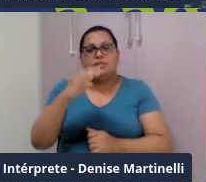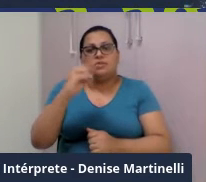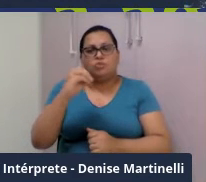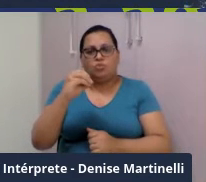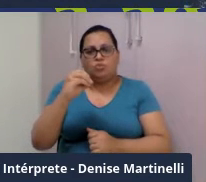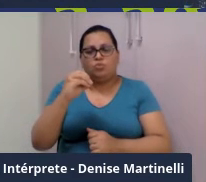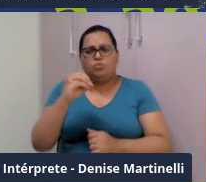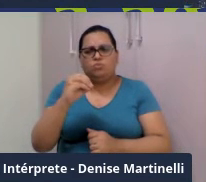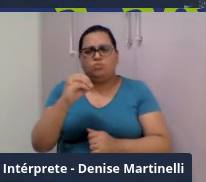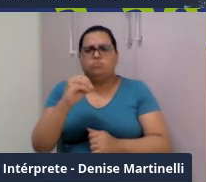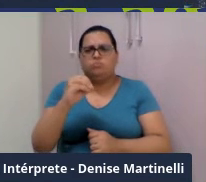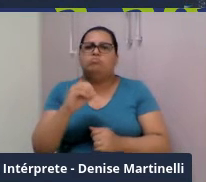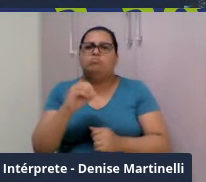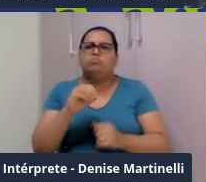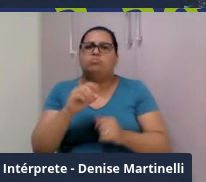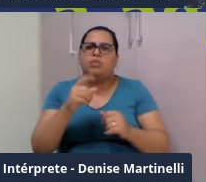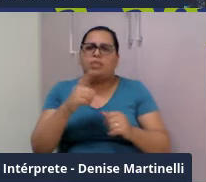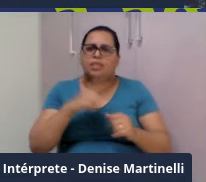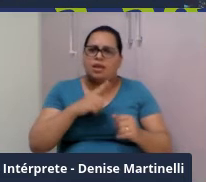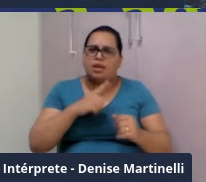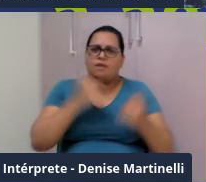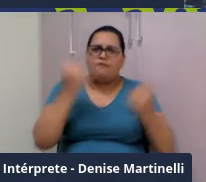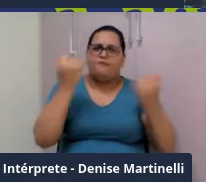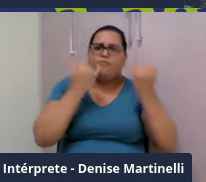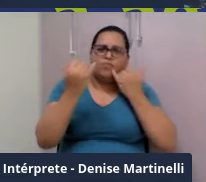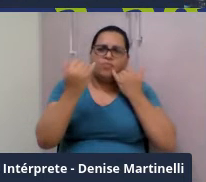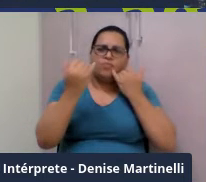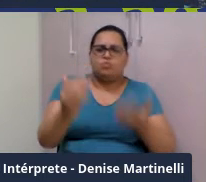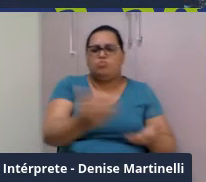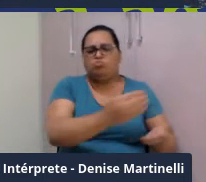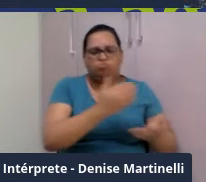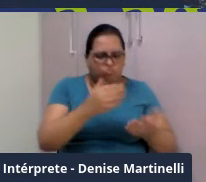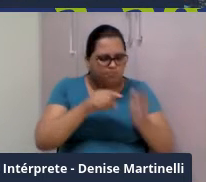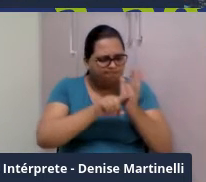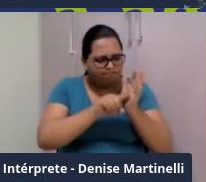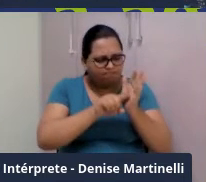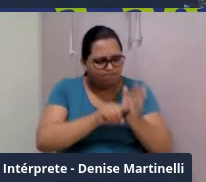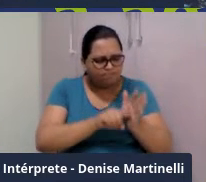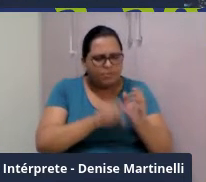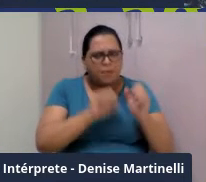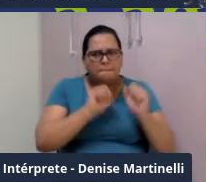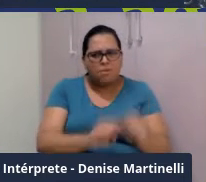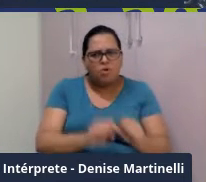eu posso fazer alguma coisa para mudar aquilo que eu estou vendo?